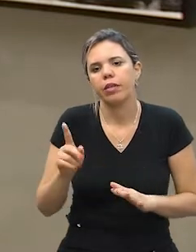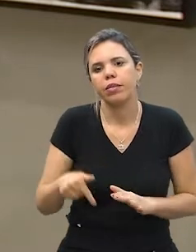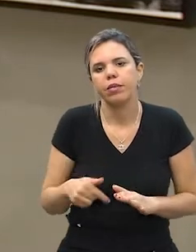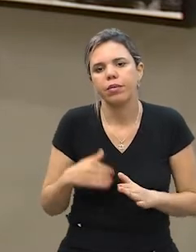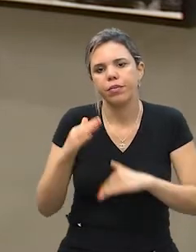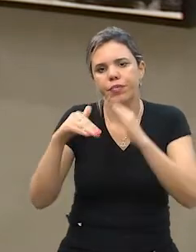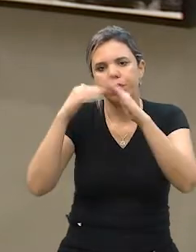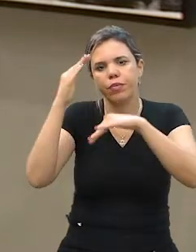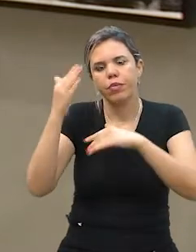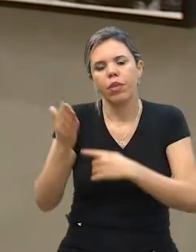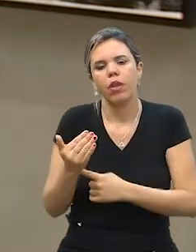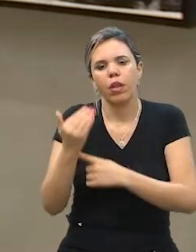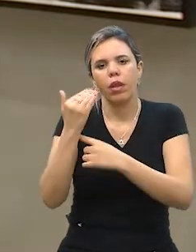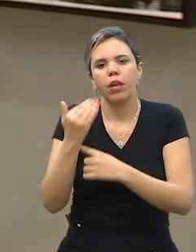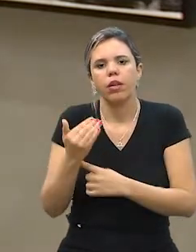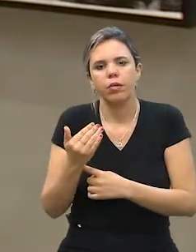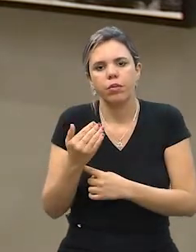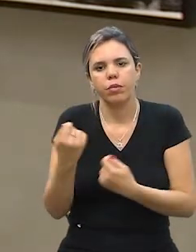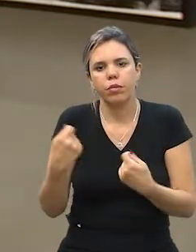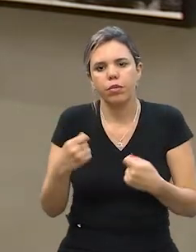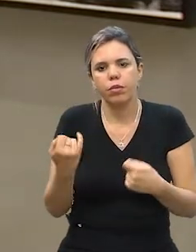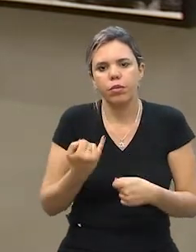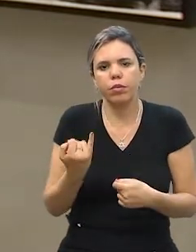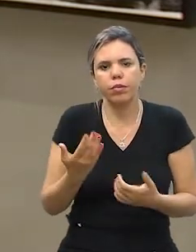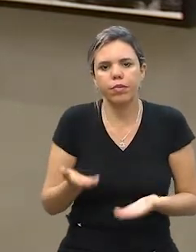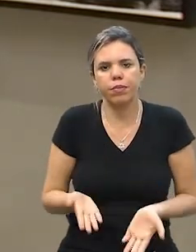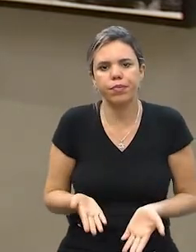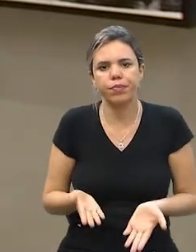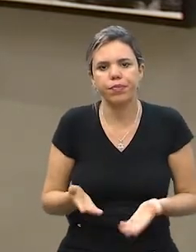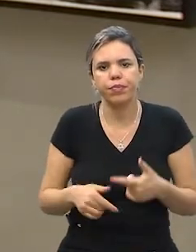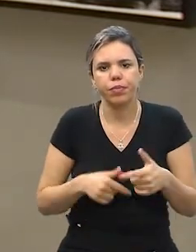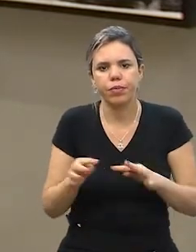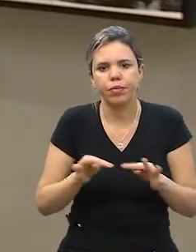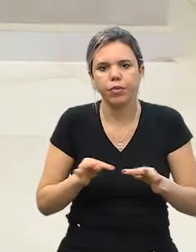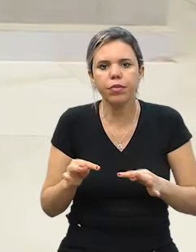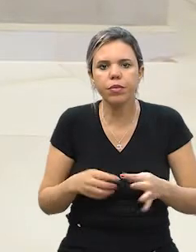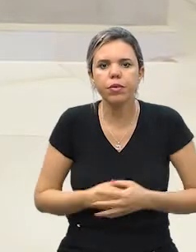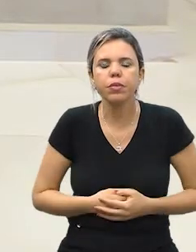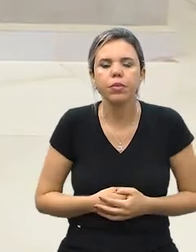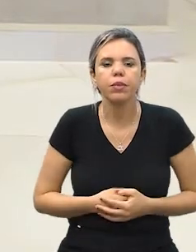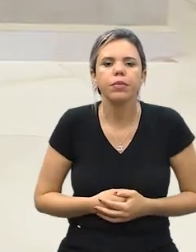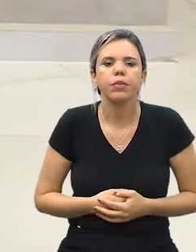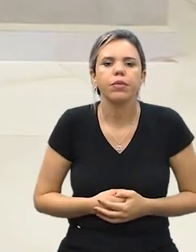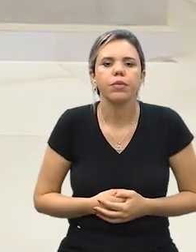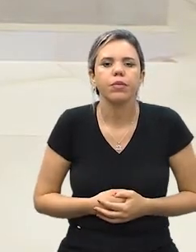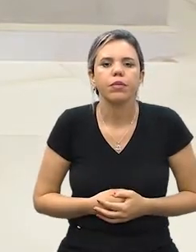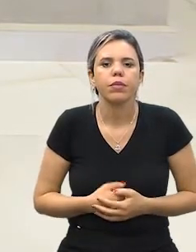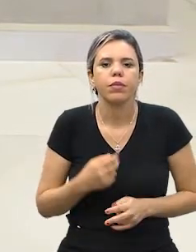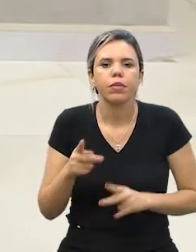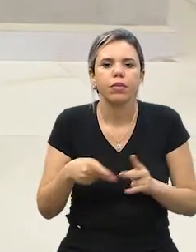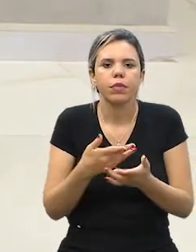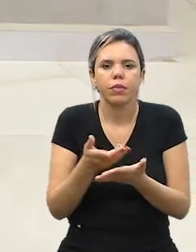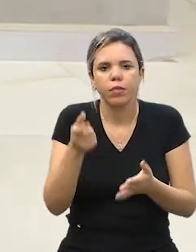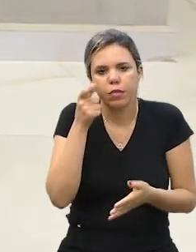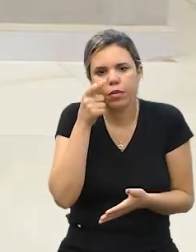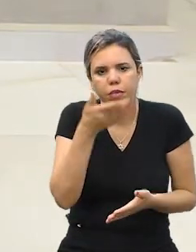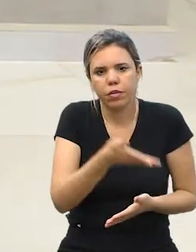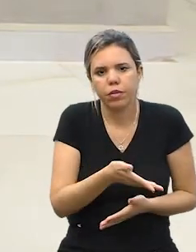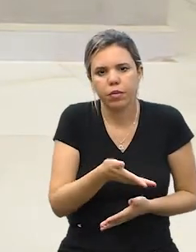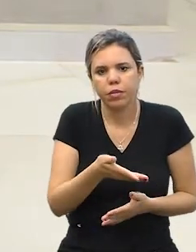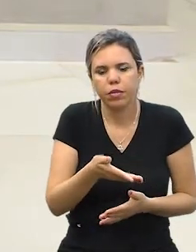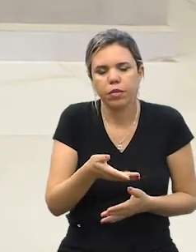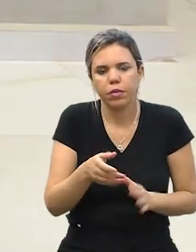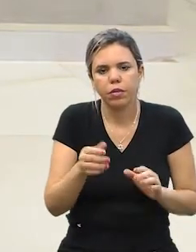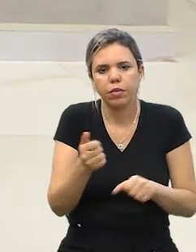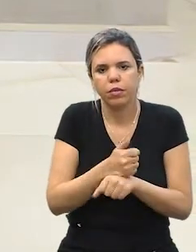a evolução da precisão do tratamento. Ô, doutor, certamente muita gente que está assistindo ao quadro